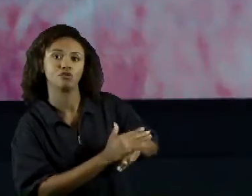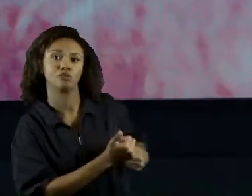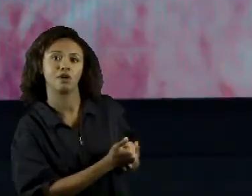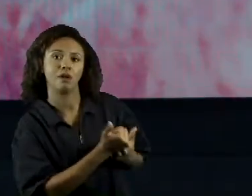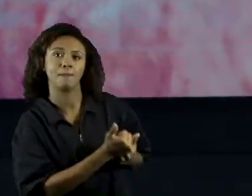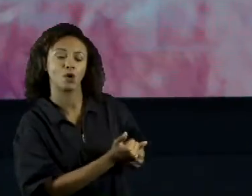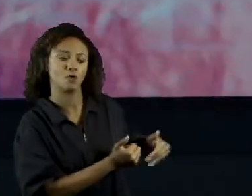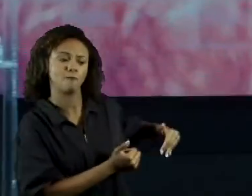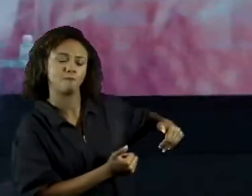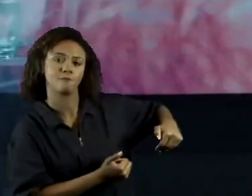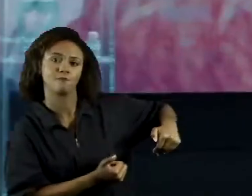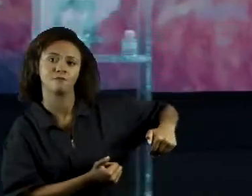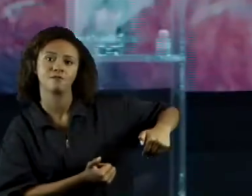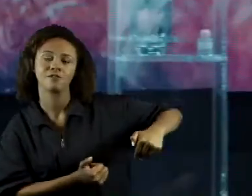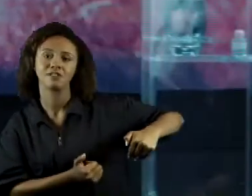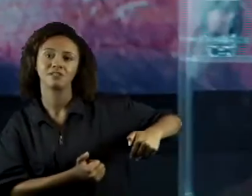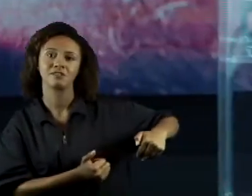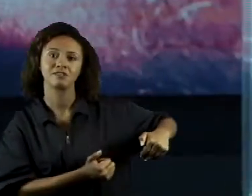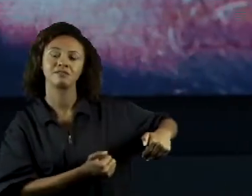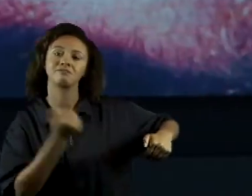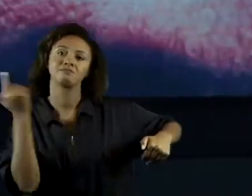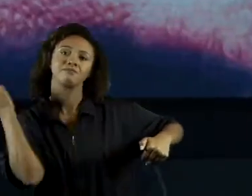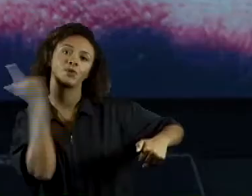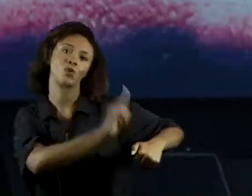E eu quero dizer isso para você.